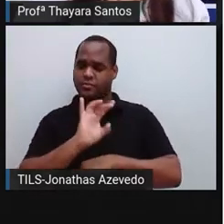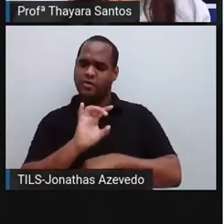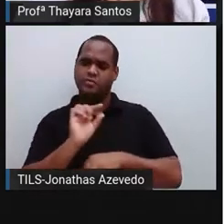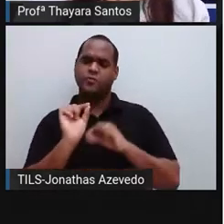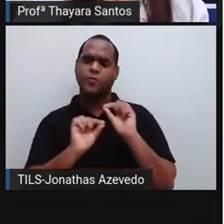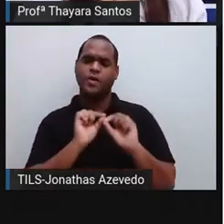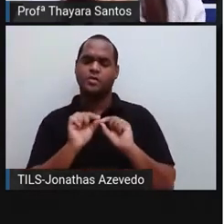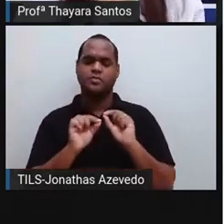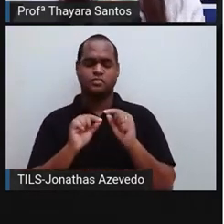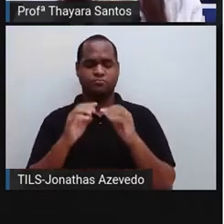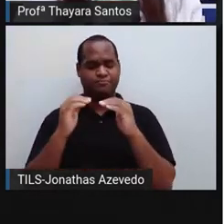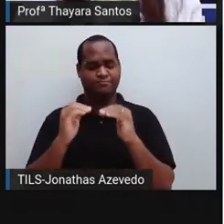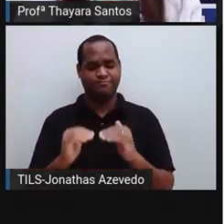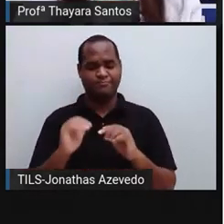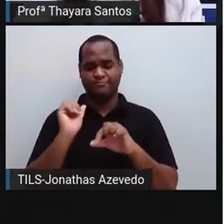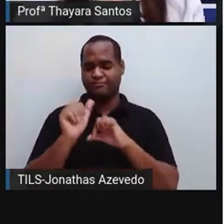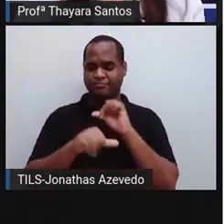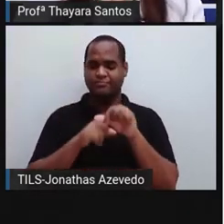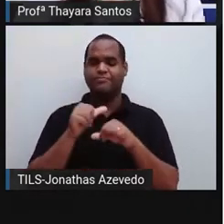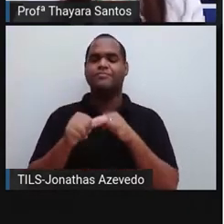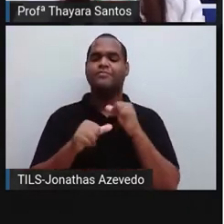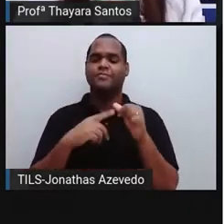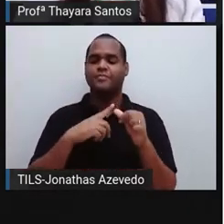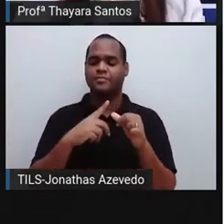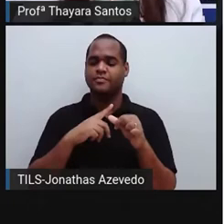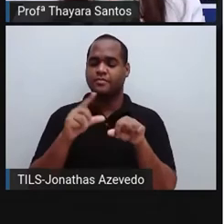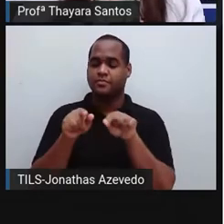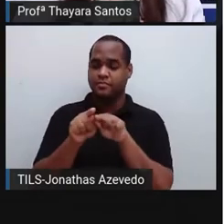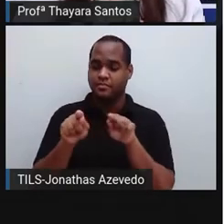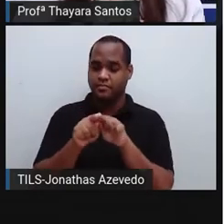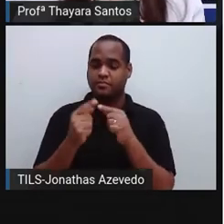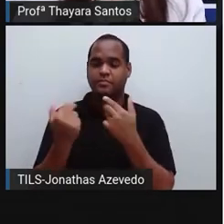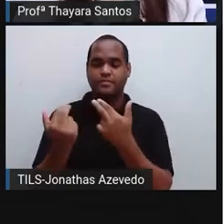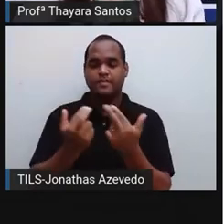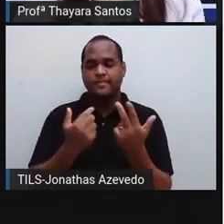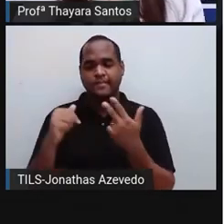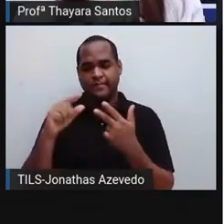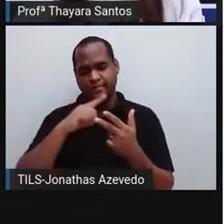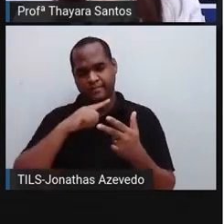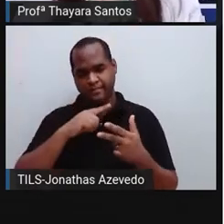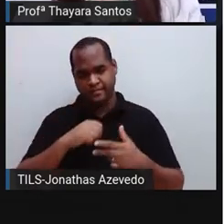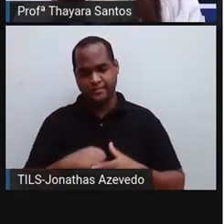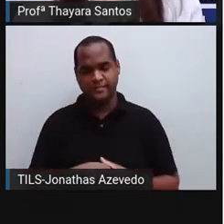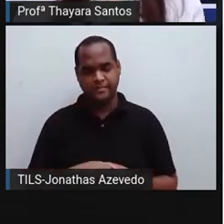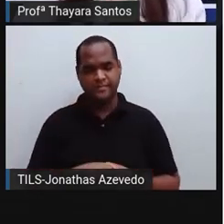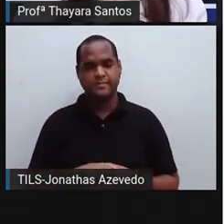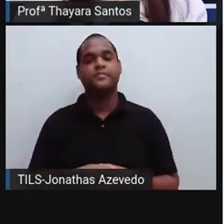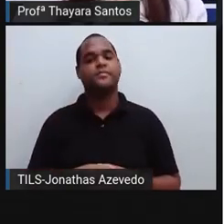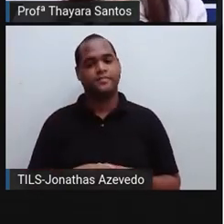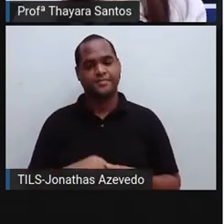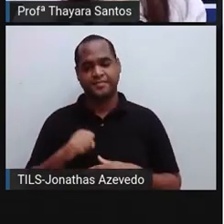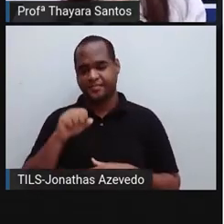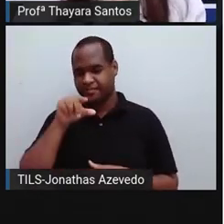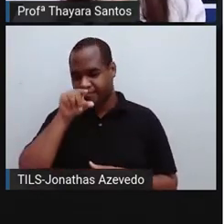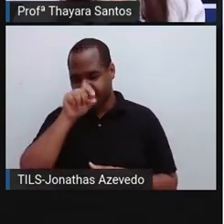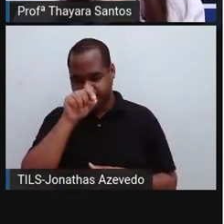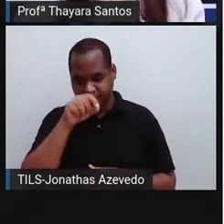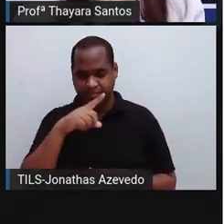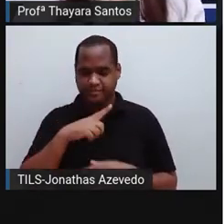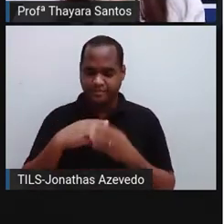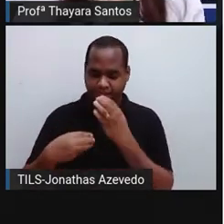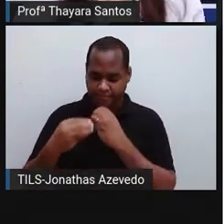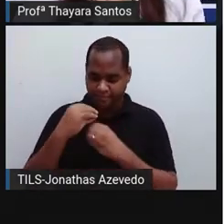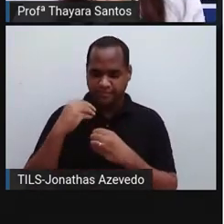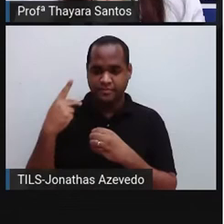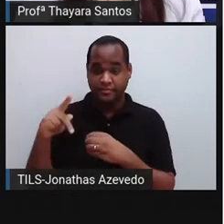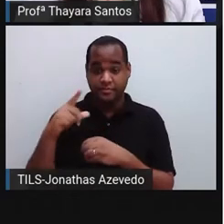muito menos da energia que estava na grama, mas ele também recebe a energia da grama. E quando o gavião vai lá e se alimenta desse pássaro, ele